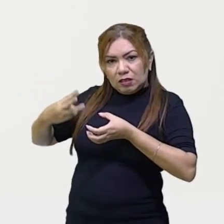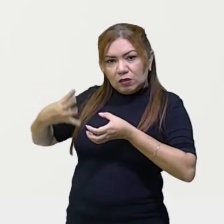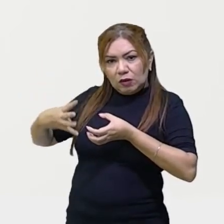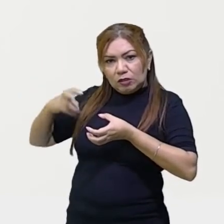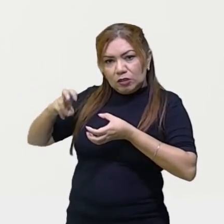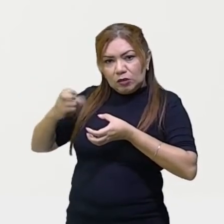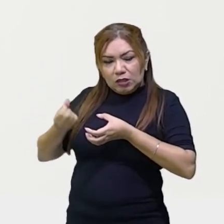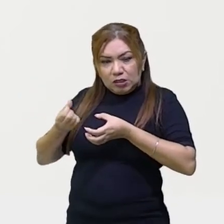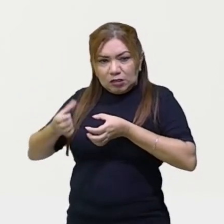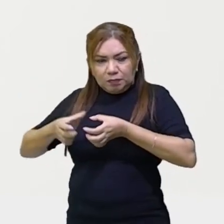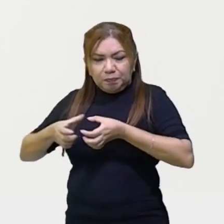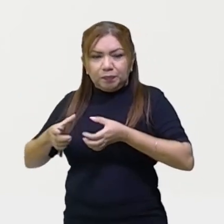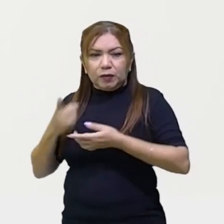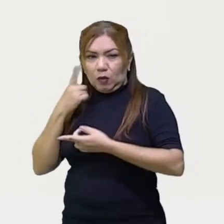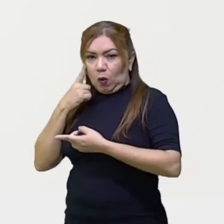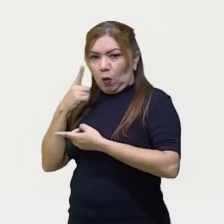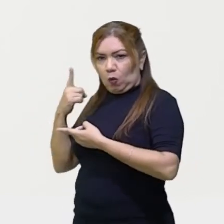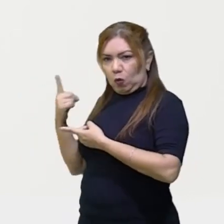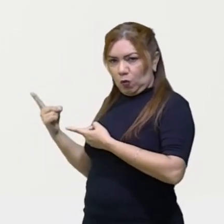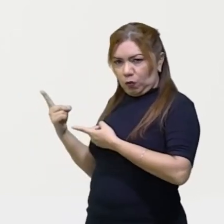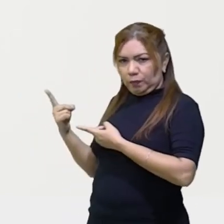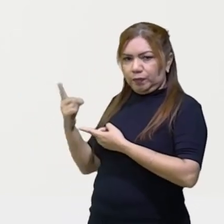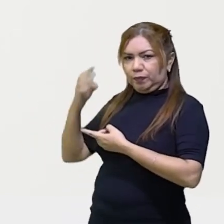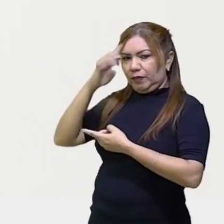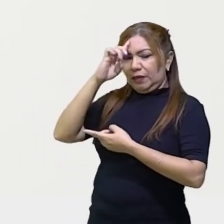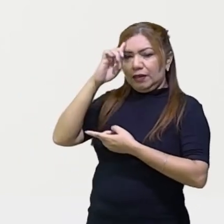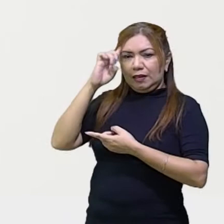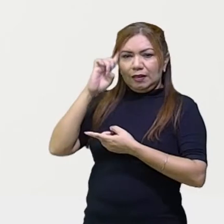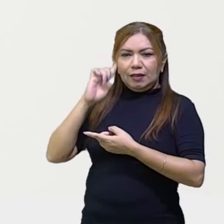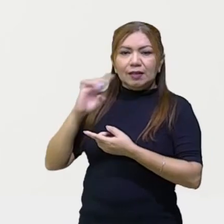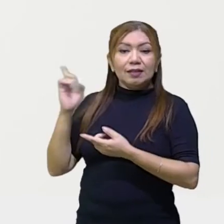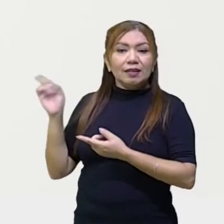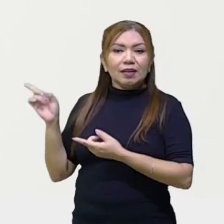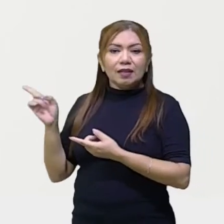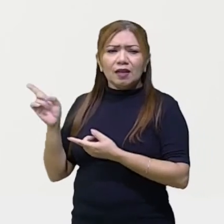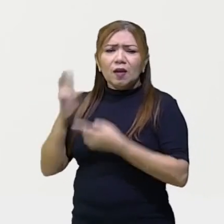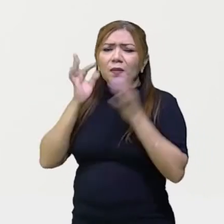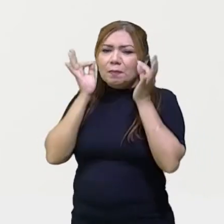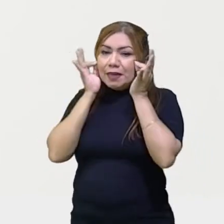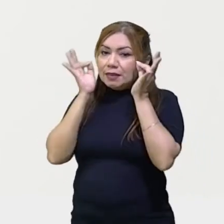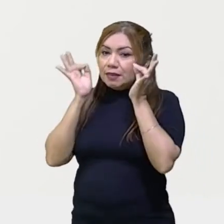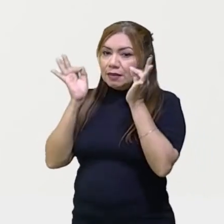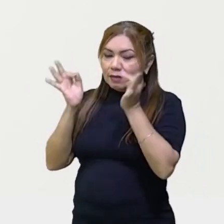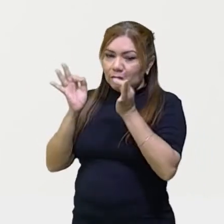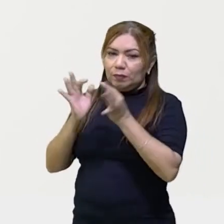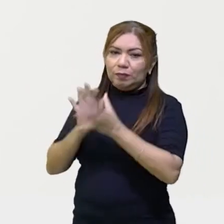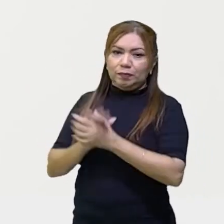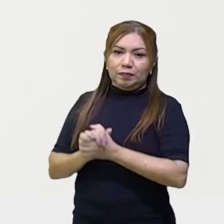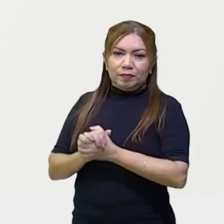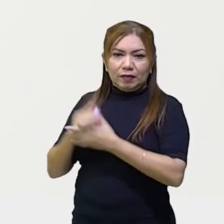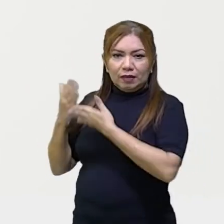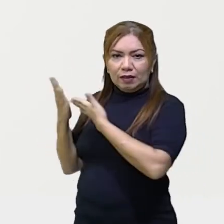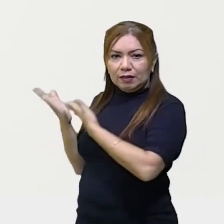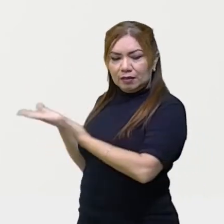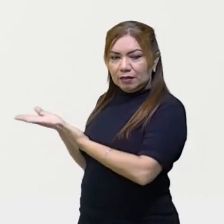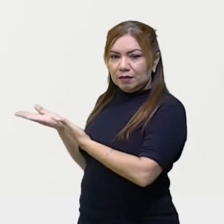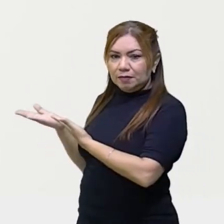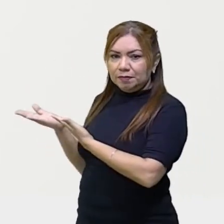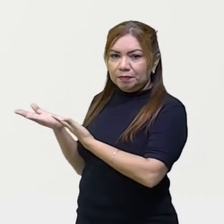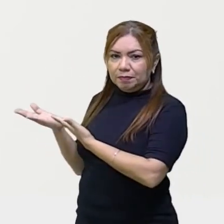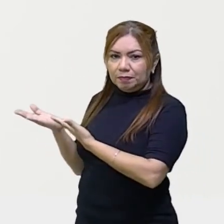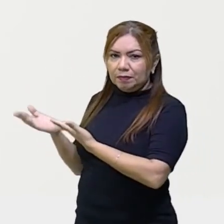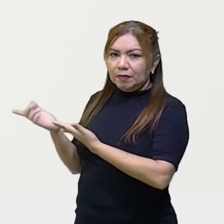retangulares bacana e presta atenção na tela